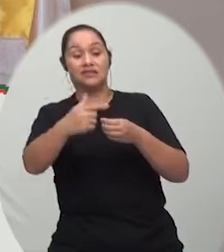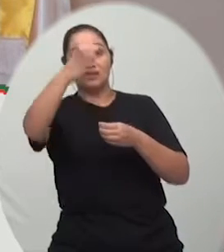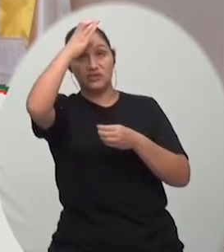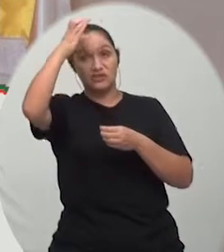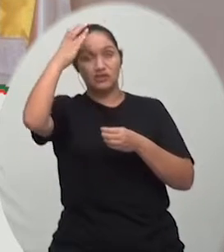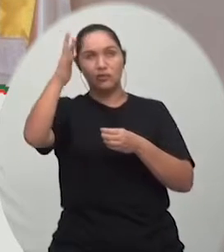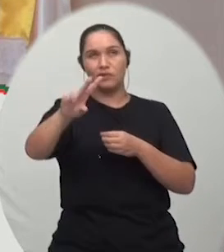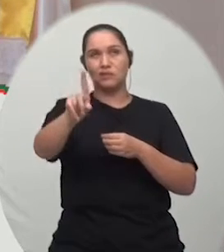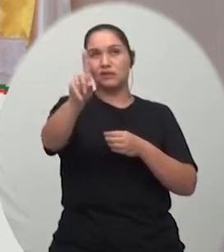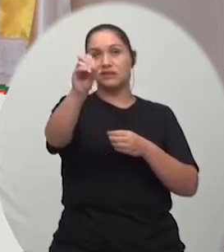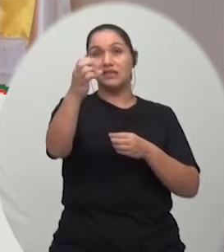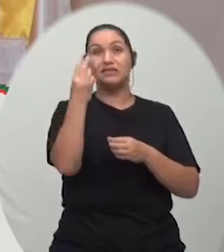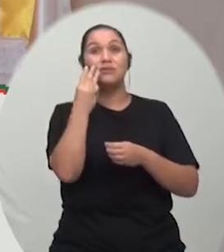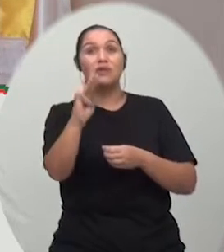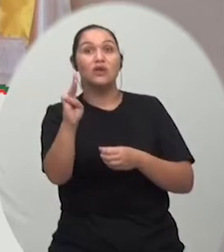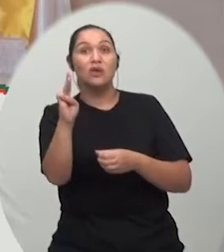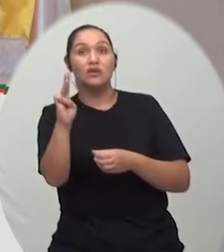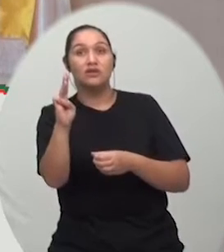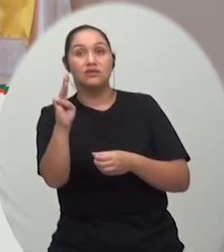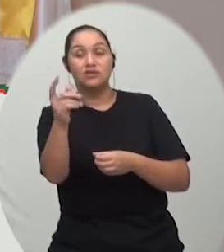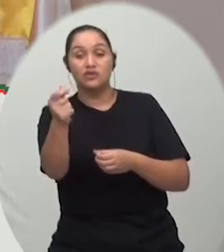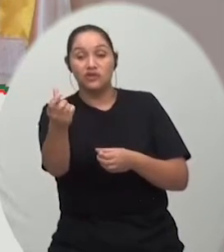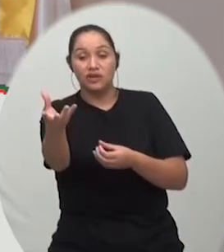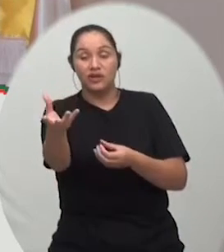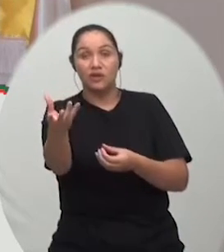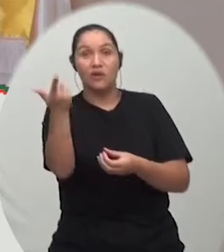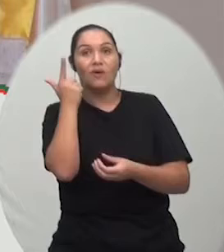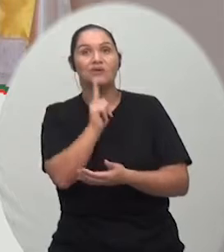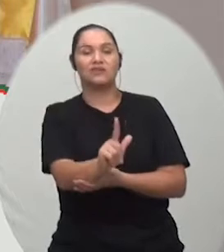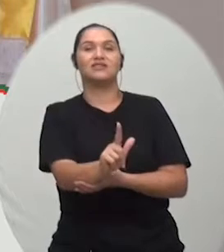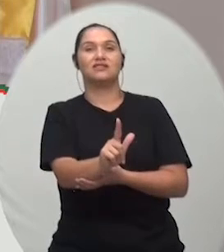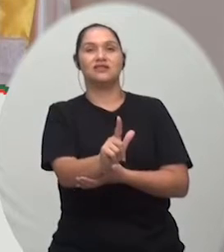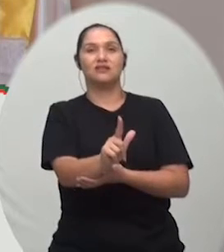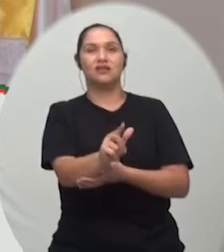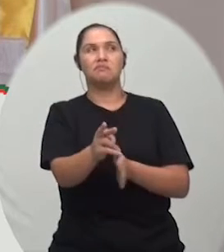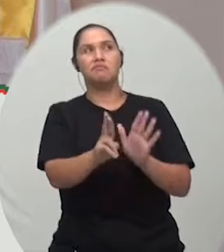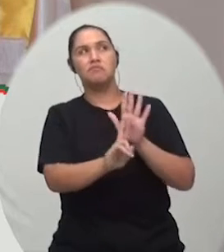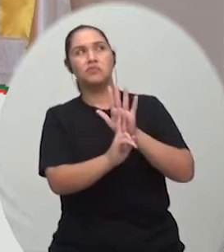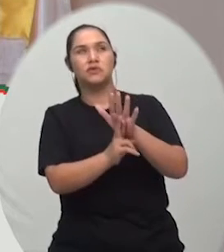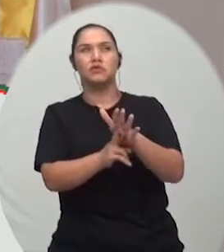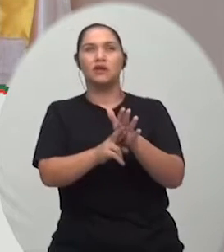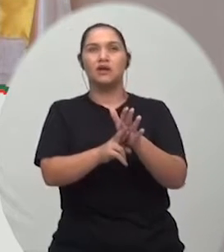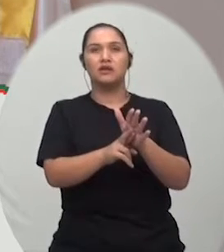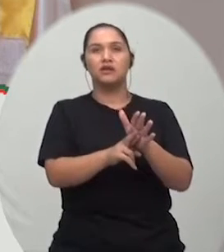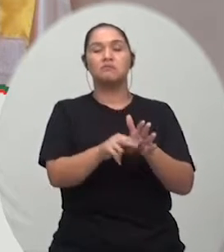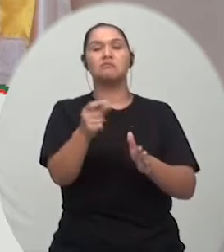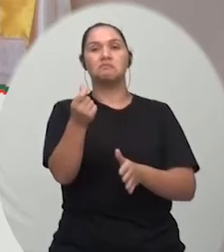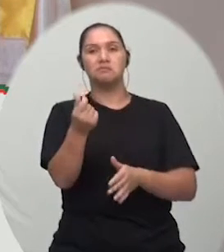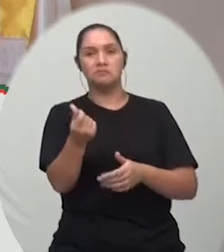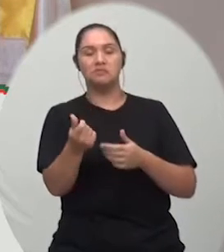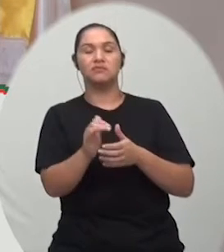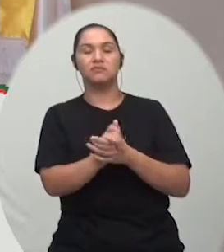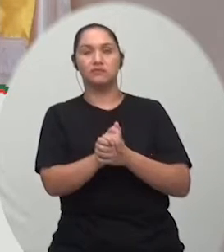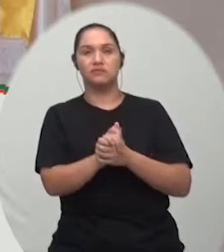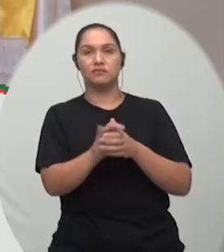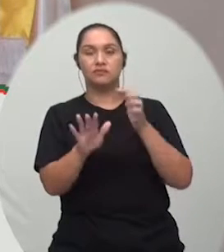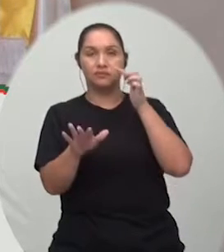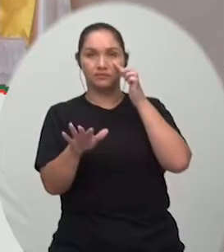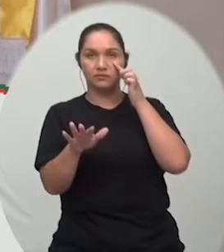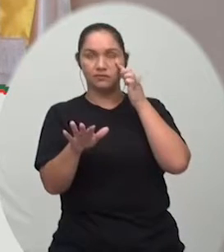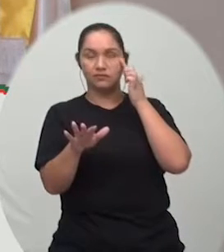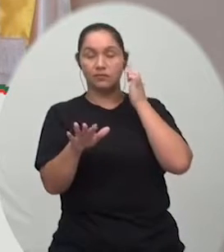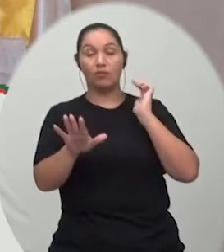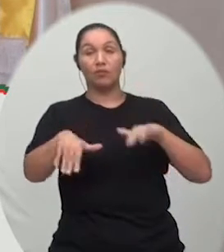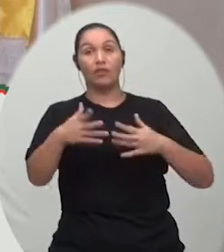milhões. 10 milhões. O que representaria no orçamento. Olha o quanto isso pode